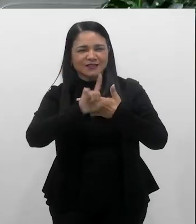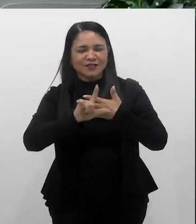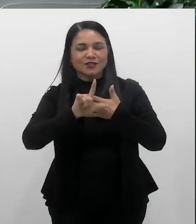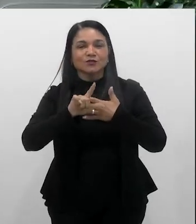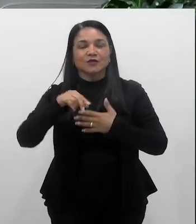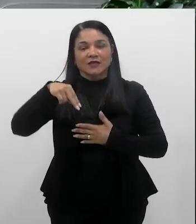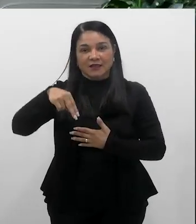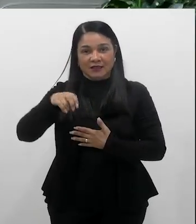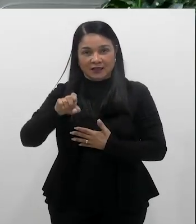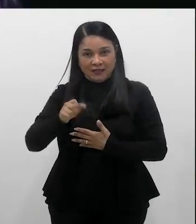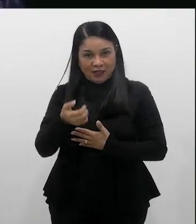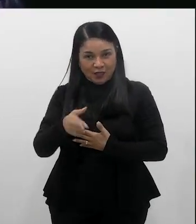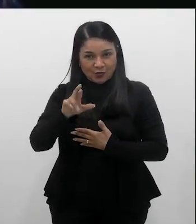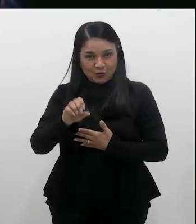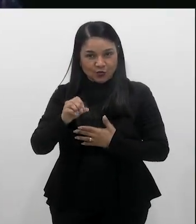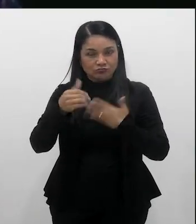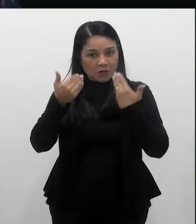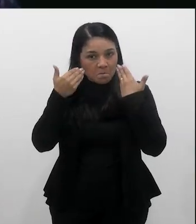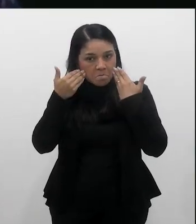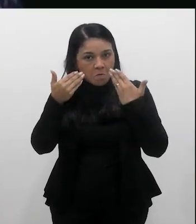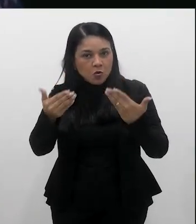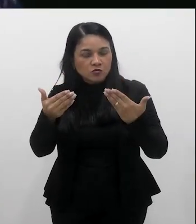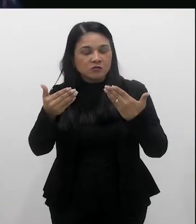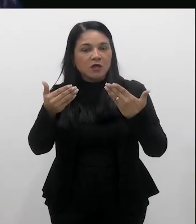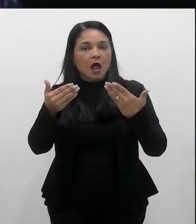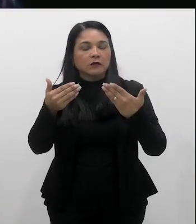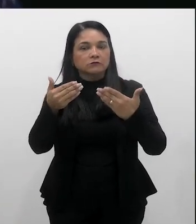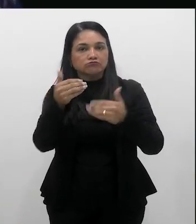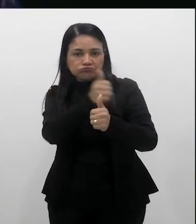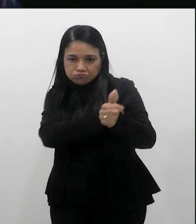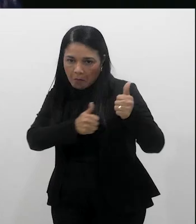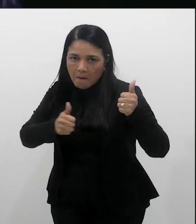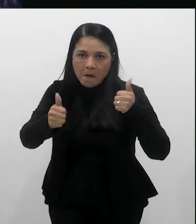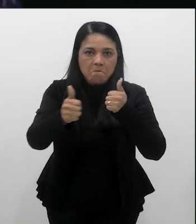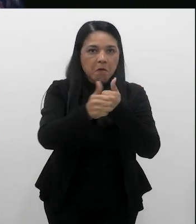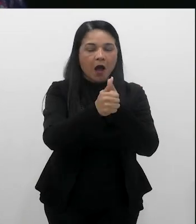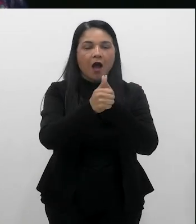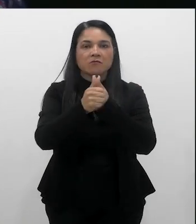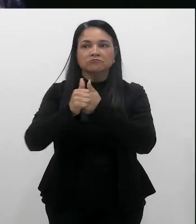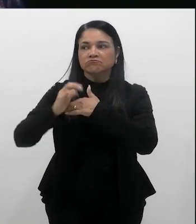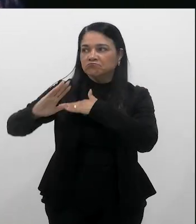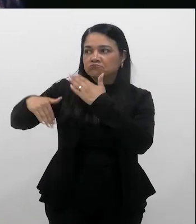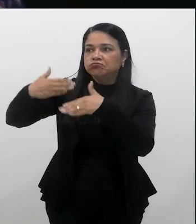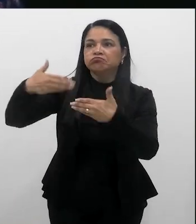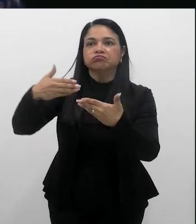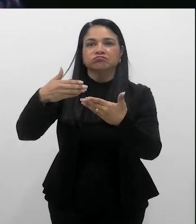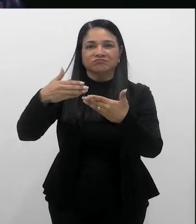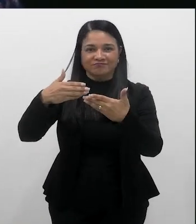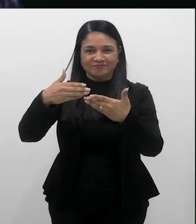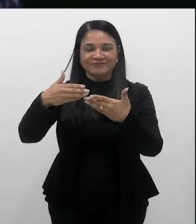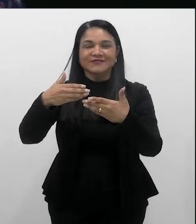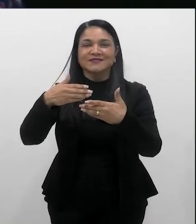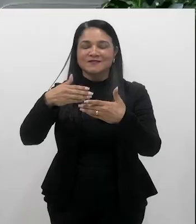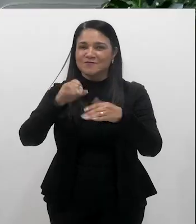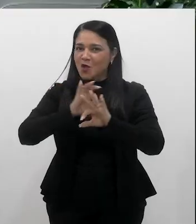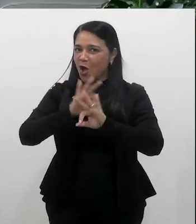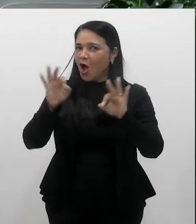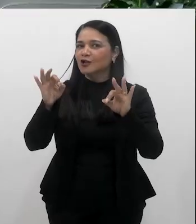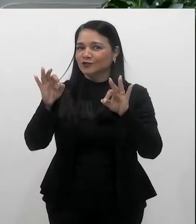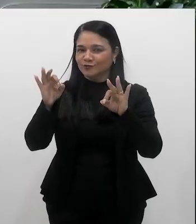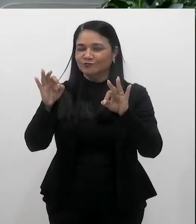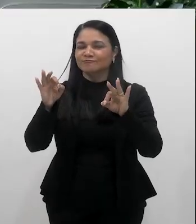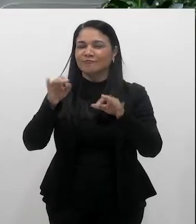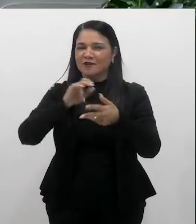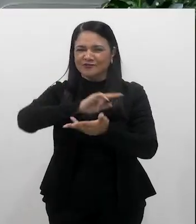o teatro negro tem despontado com muita ênfase de um tempo para cá, o que é muito bom, né? Porque isso gere